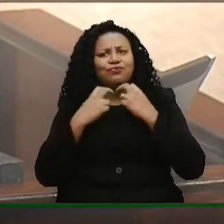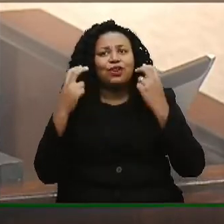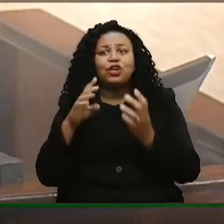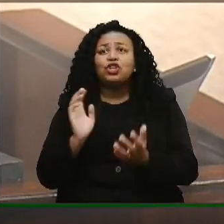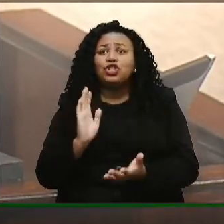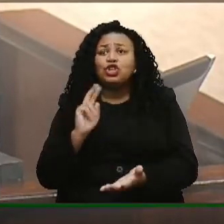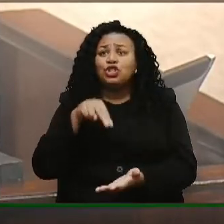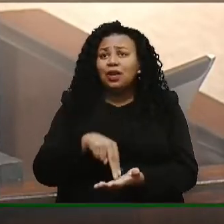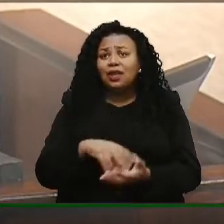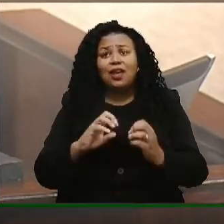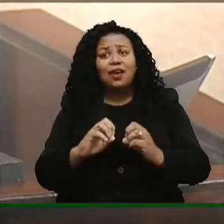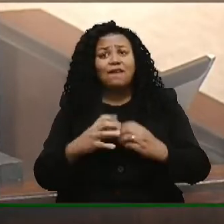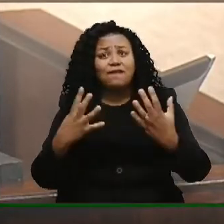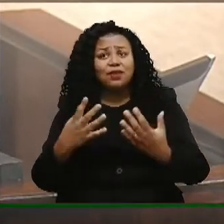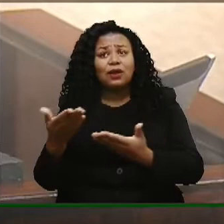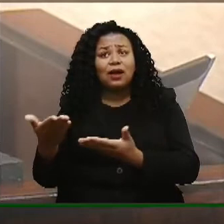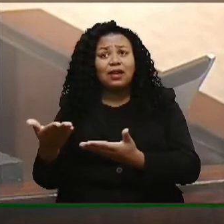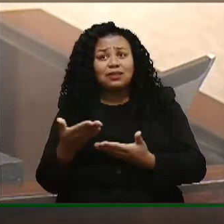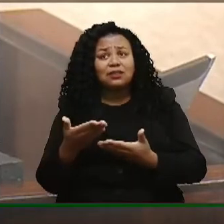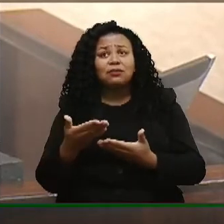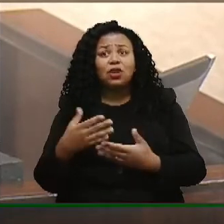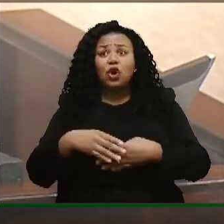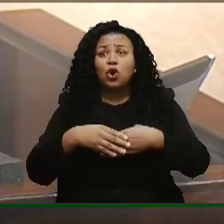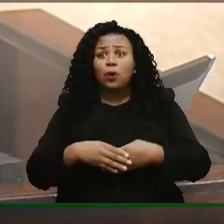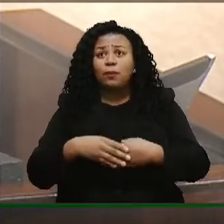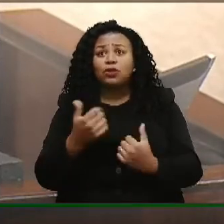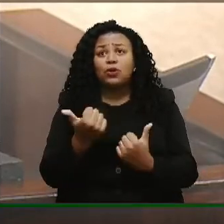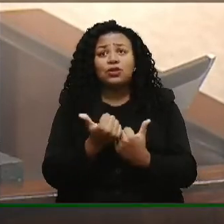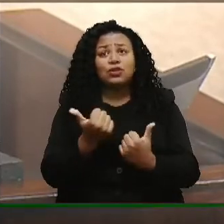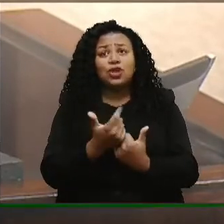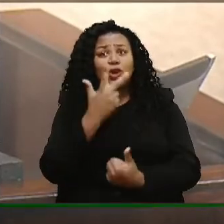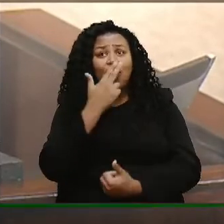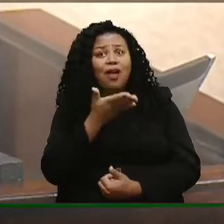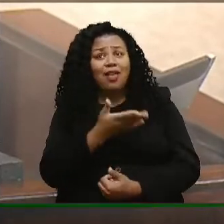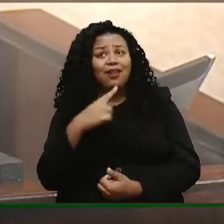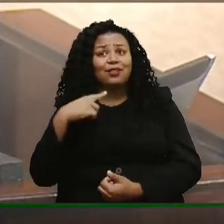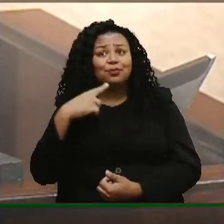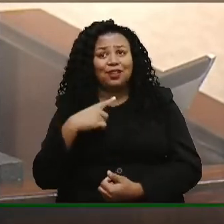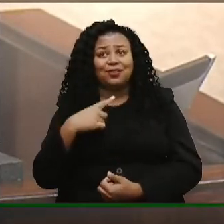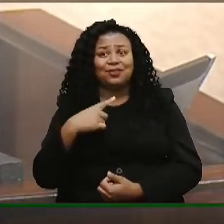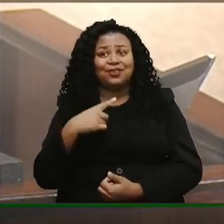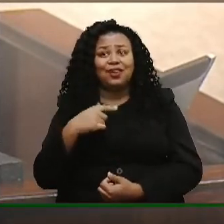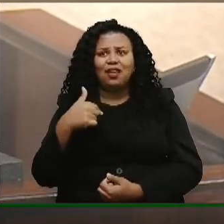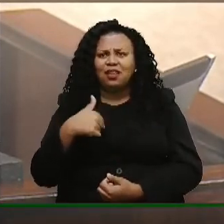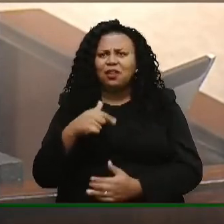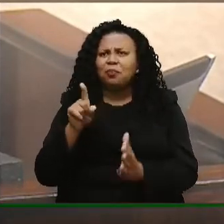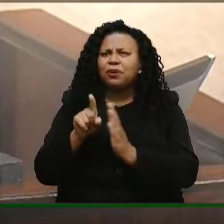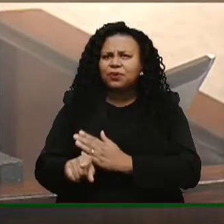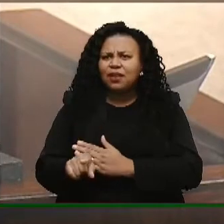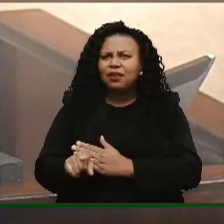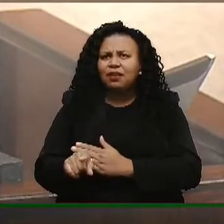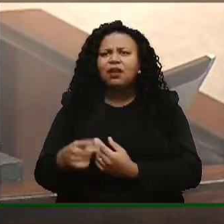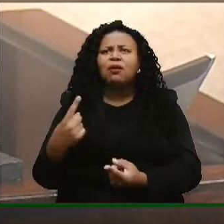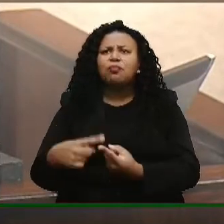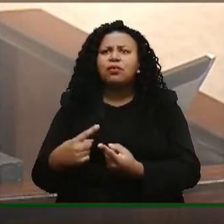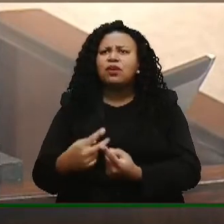chegar em um evento em que a recepcionista saudou o meu assessor como se fosse o deputado. E eu perguntei: